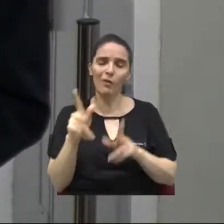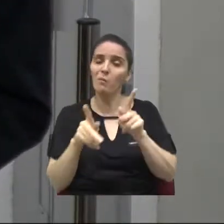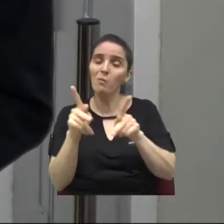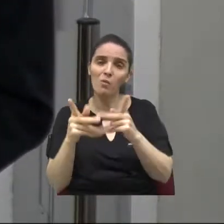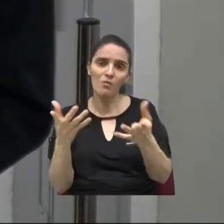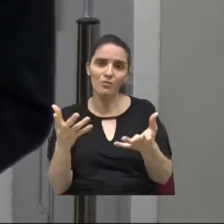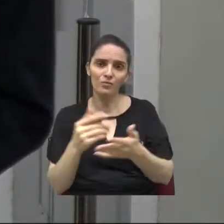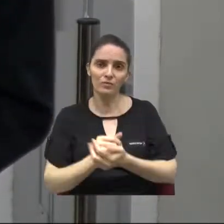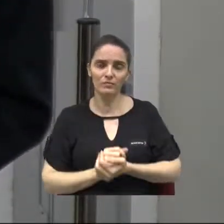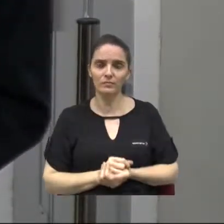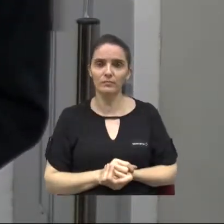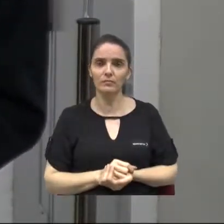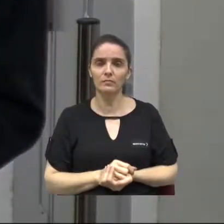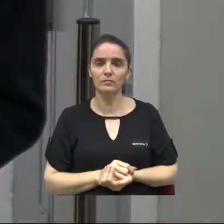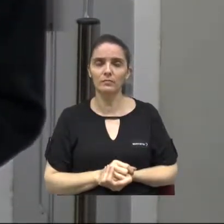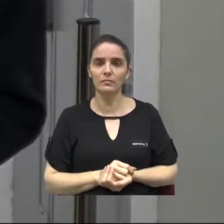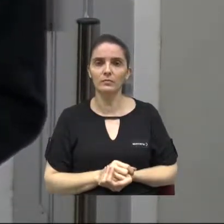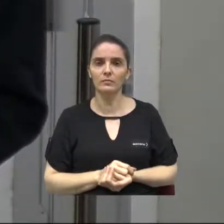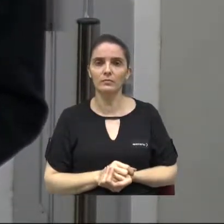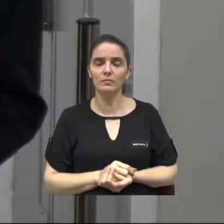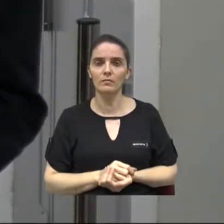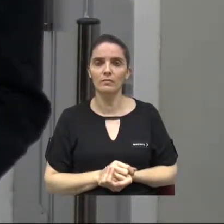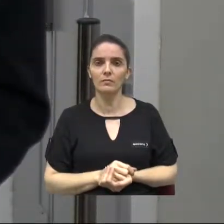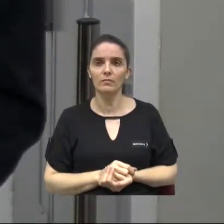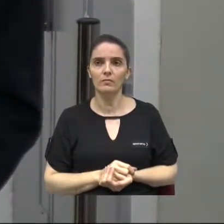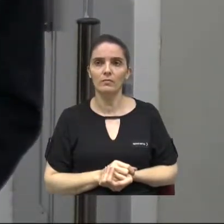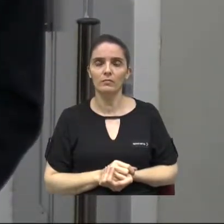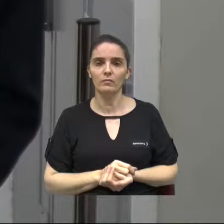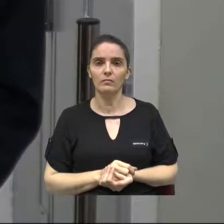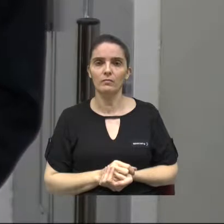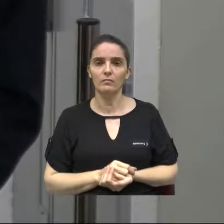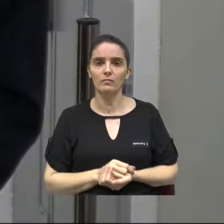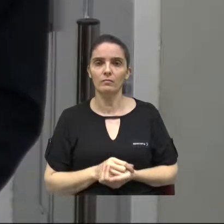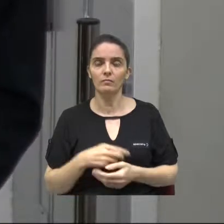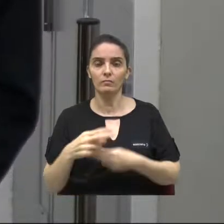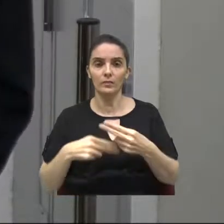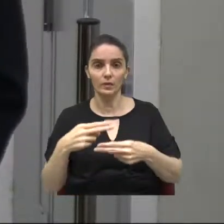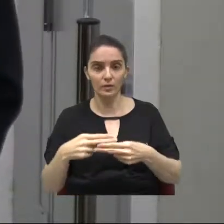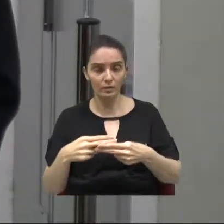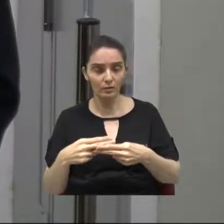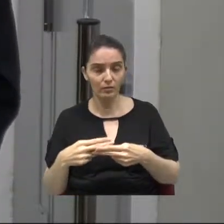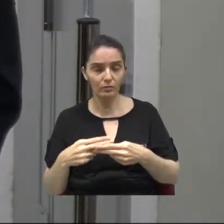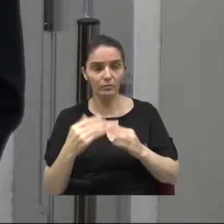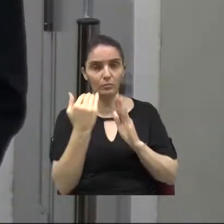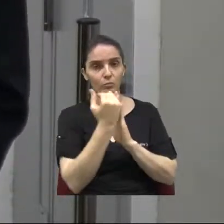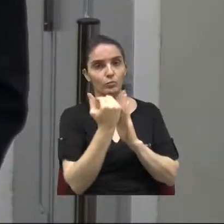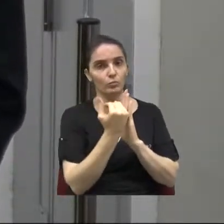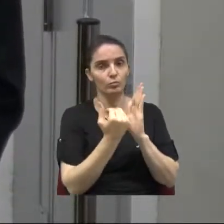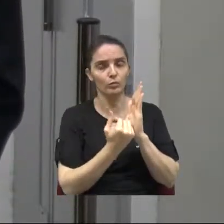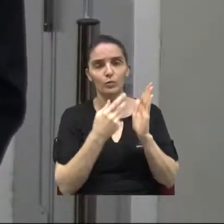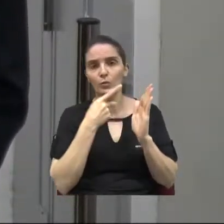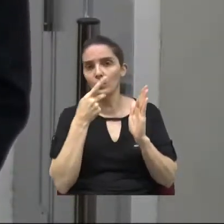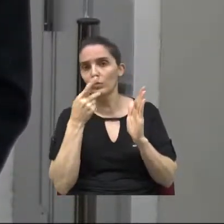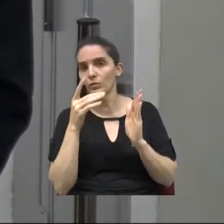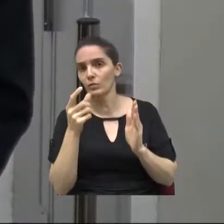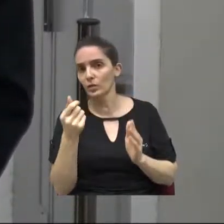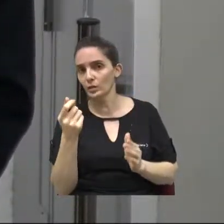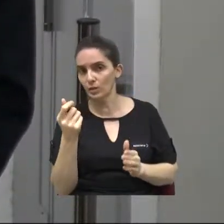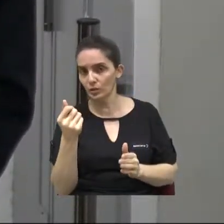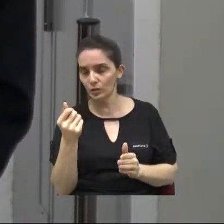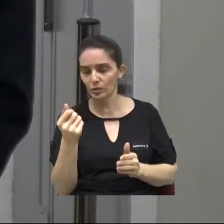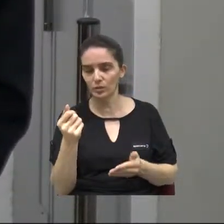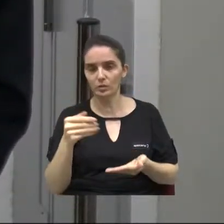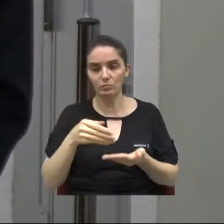da cidade. Então, portanto, esse requerimento não trata necessariamente de verbas rescisórias, trata de